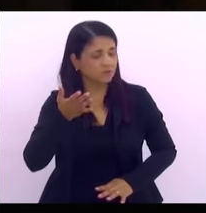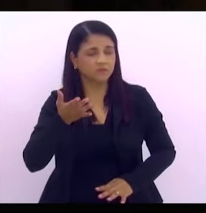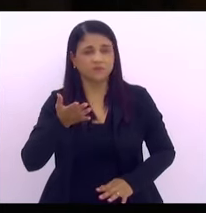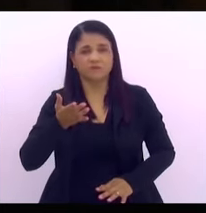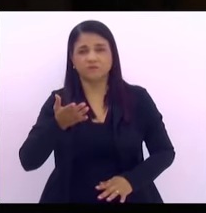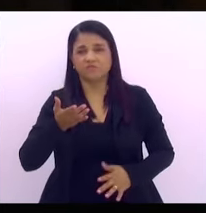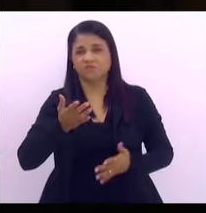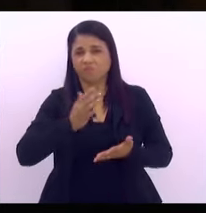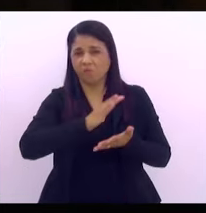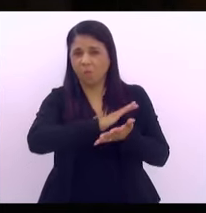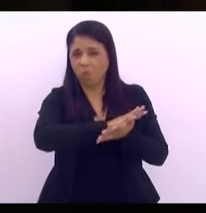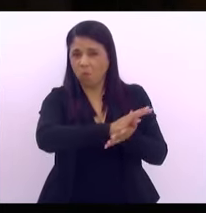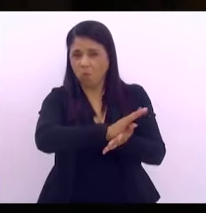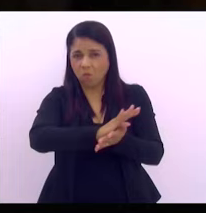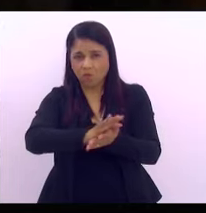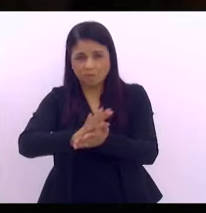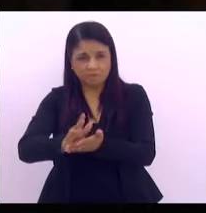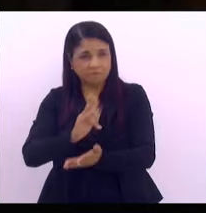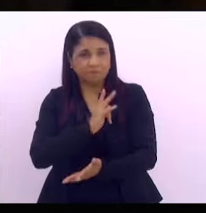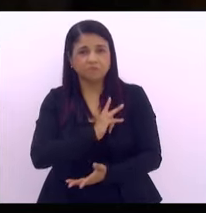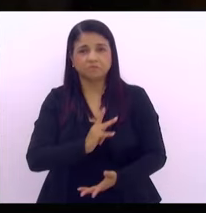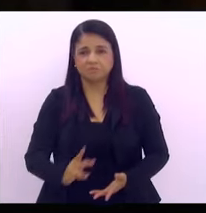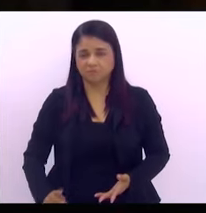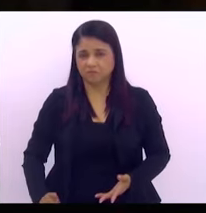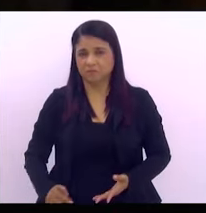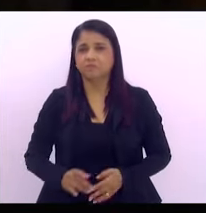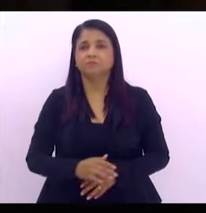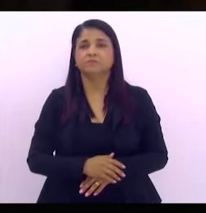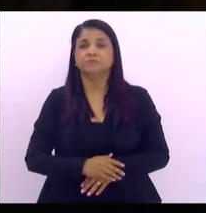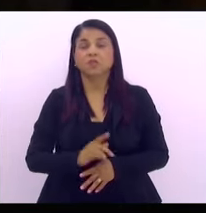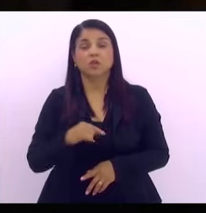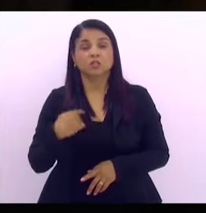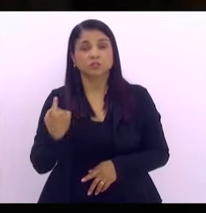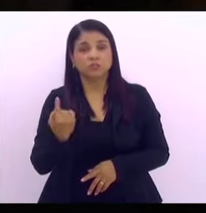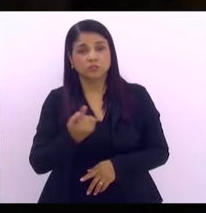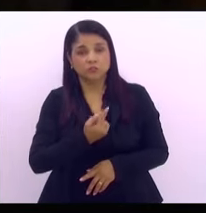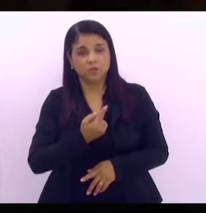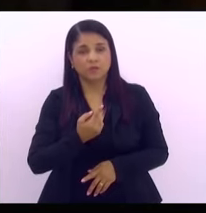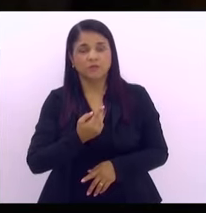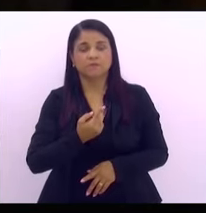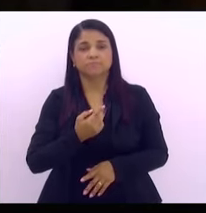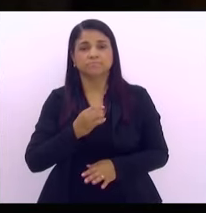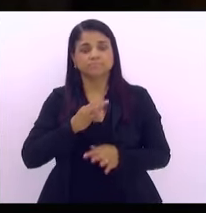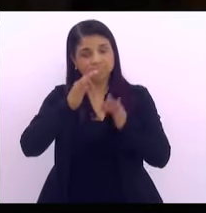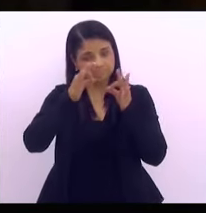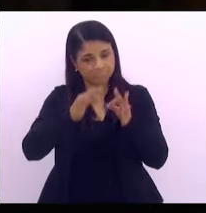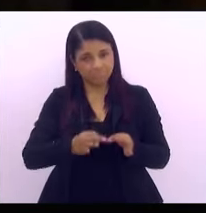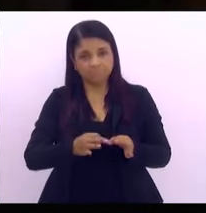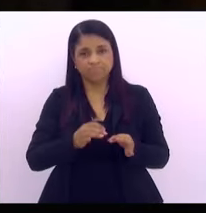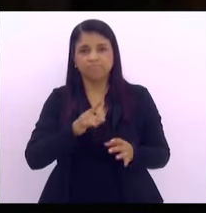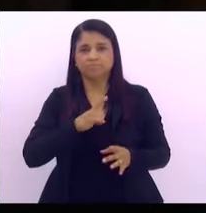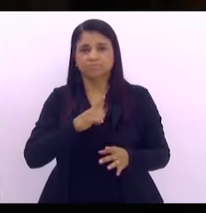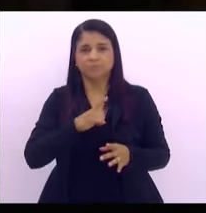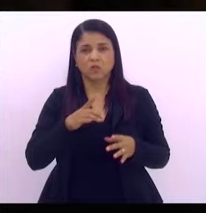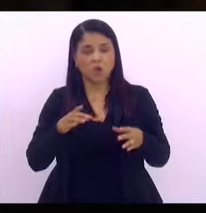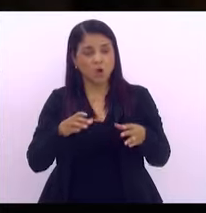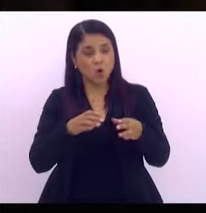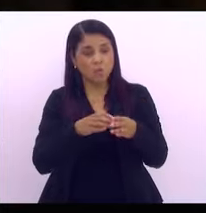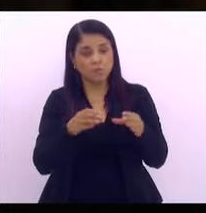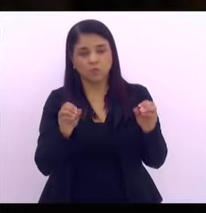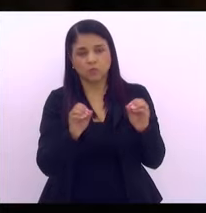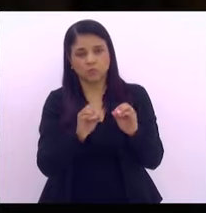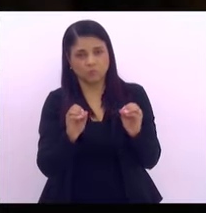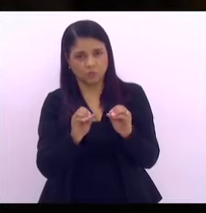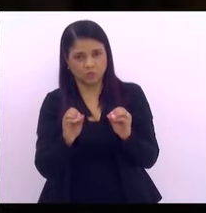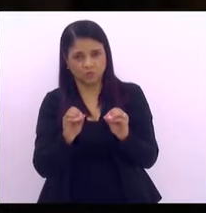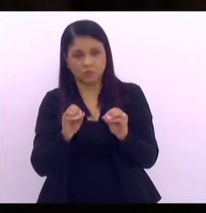retrógrados. Mas nós temos absoluta convicção de que nenhuma comissão, e sequer,